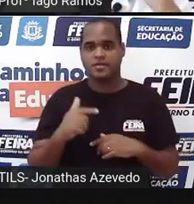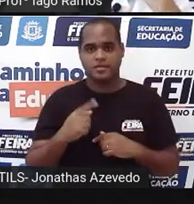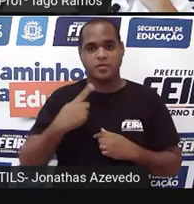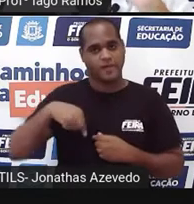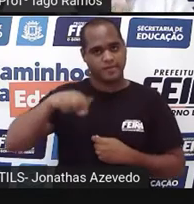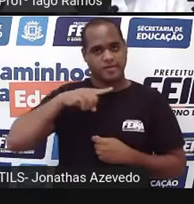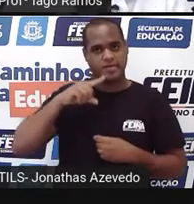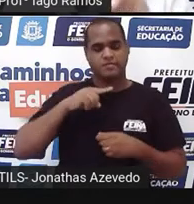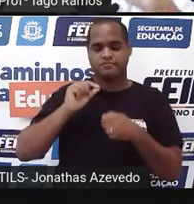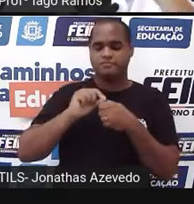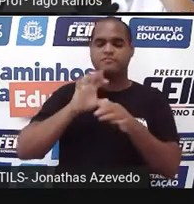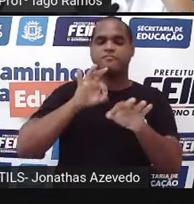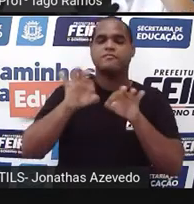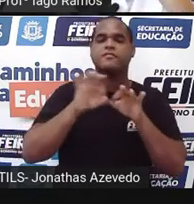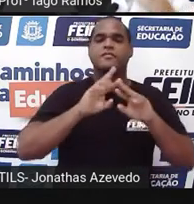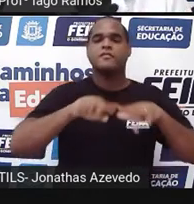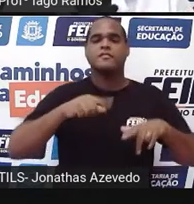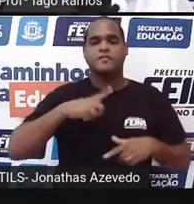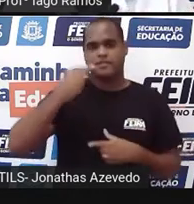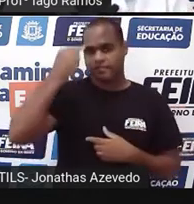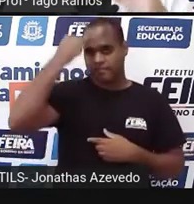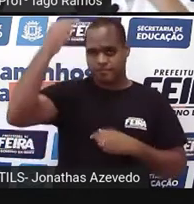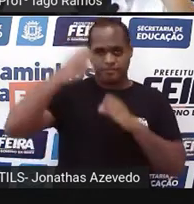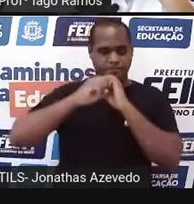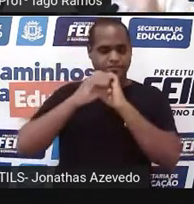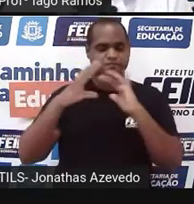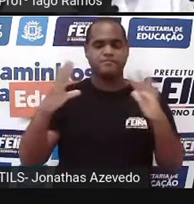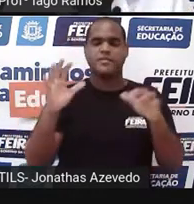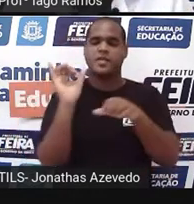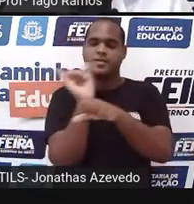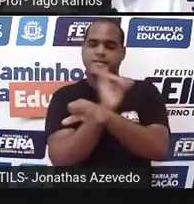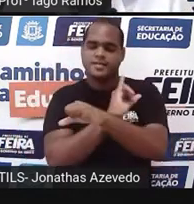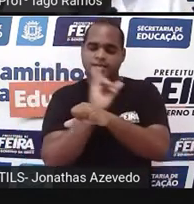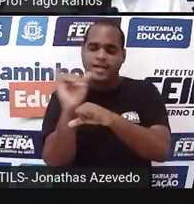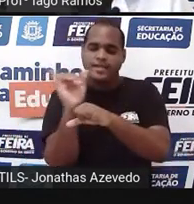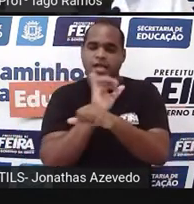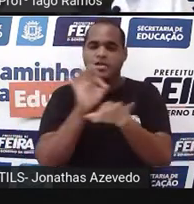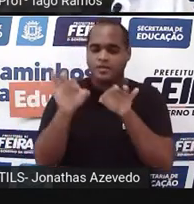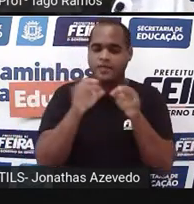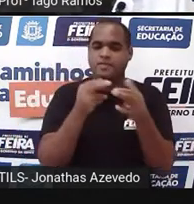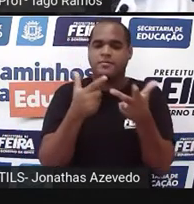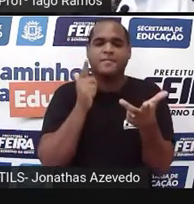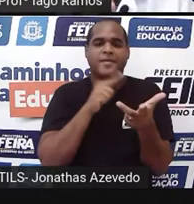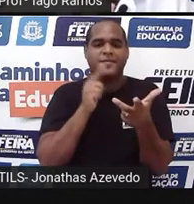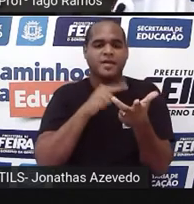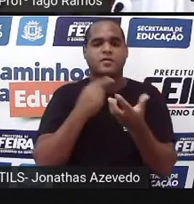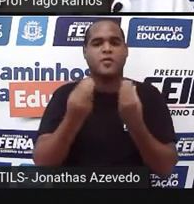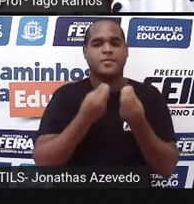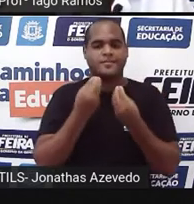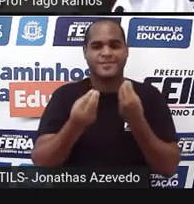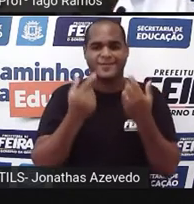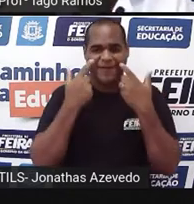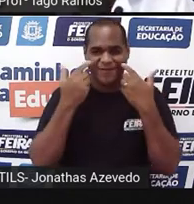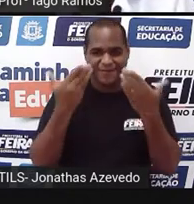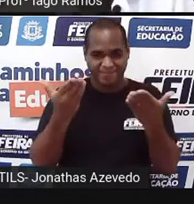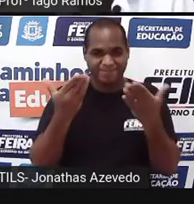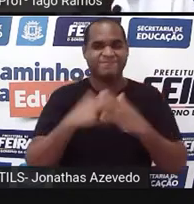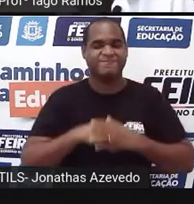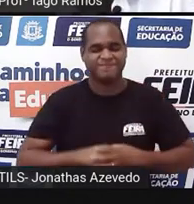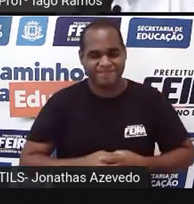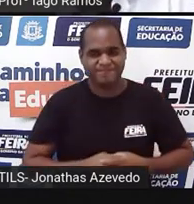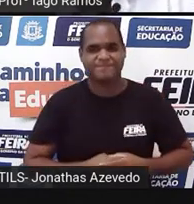gente vai fazer ali pensando né em criar uma estratégia e tentando resolver por partes e a gente fez isso olha